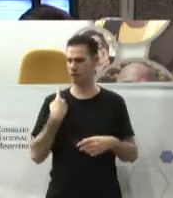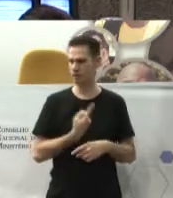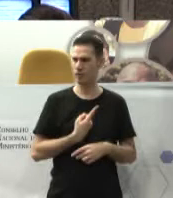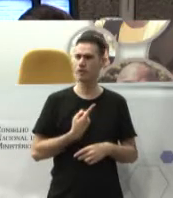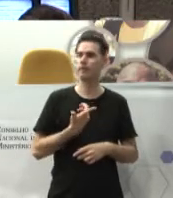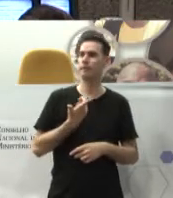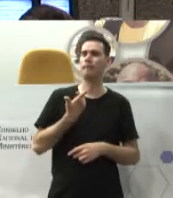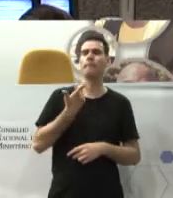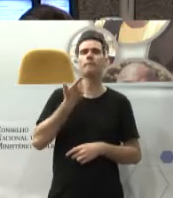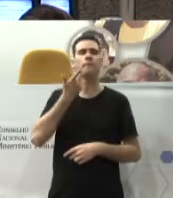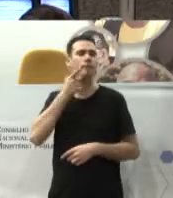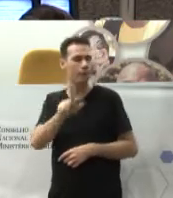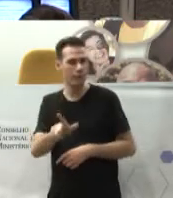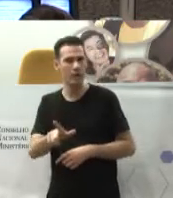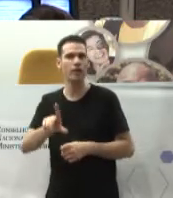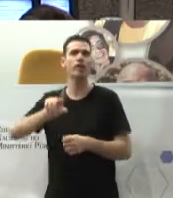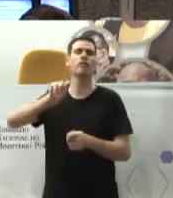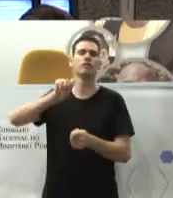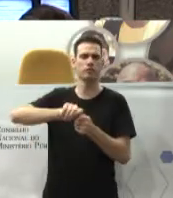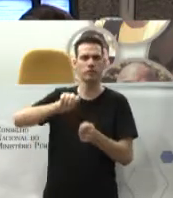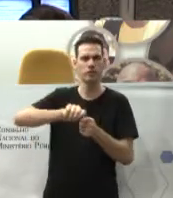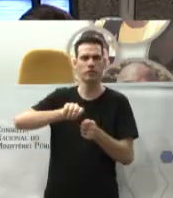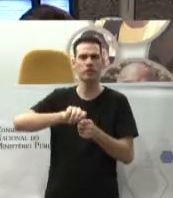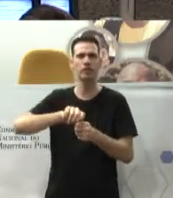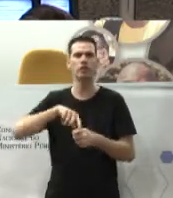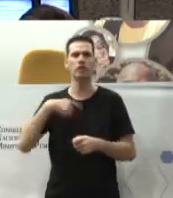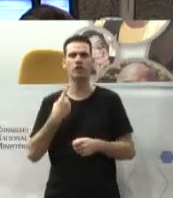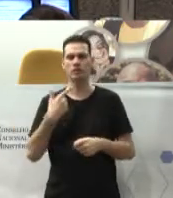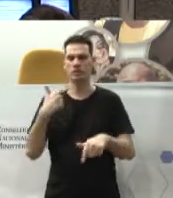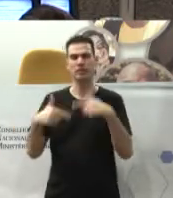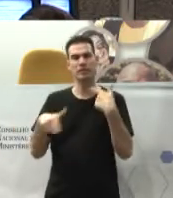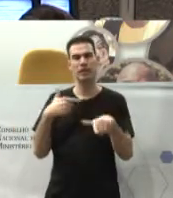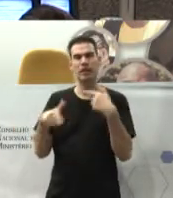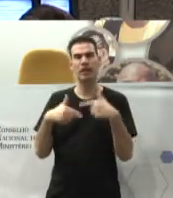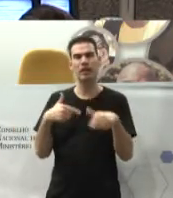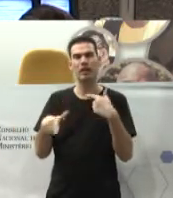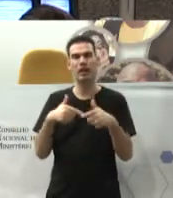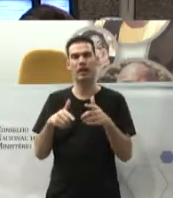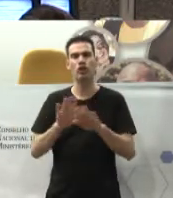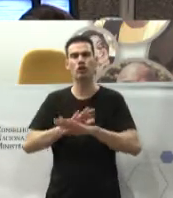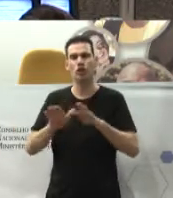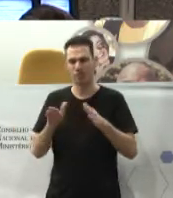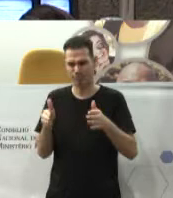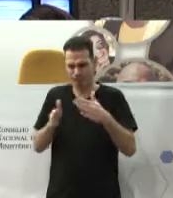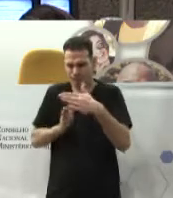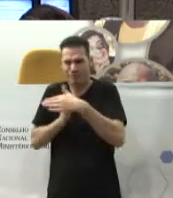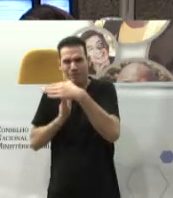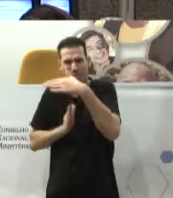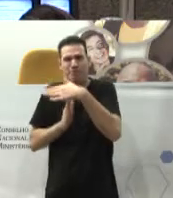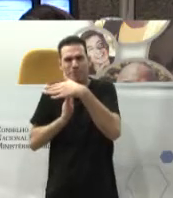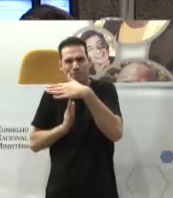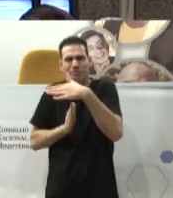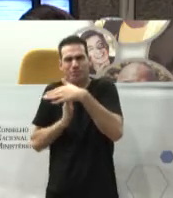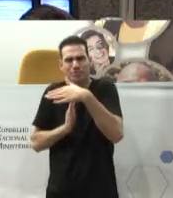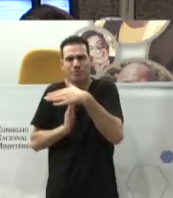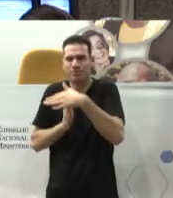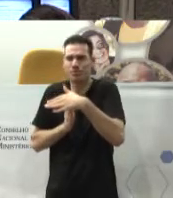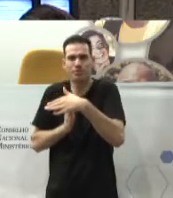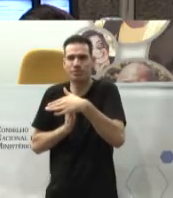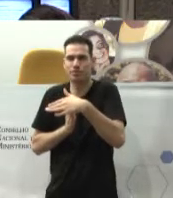gente consegue fazer com que a atuação ela não fique restrita àquela máxima que eu falei aqui no início,